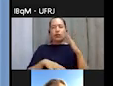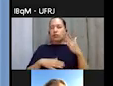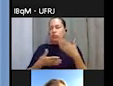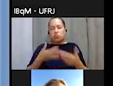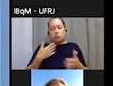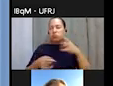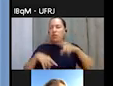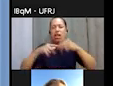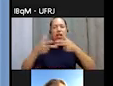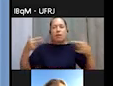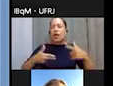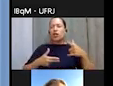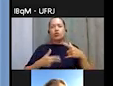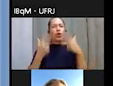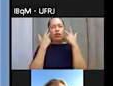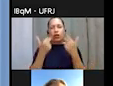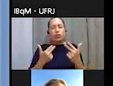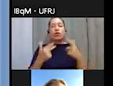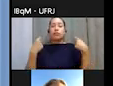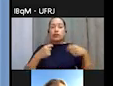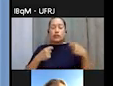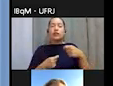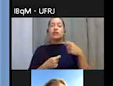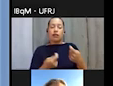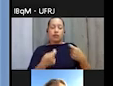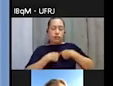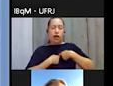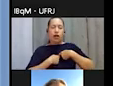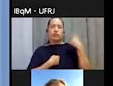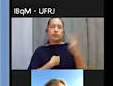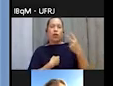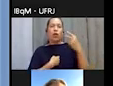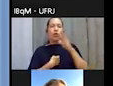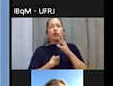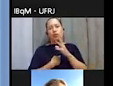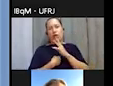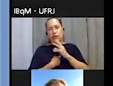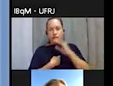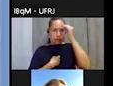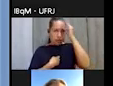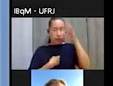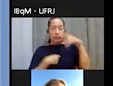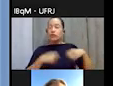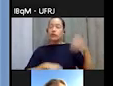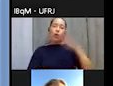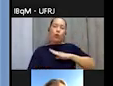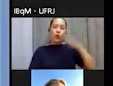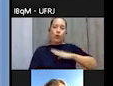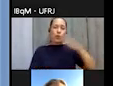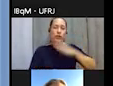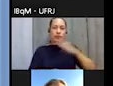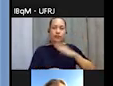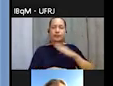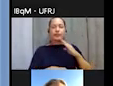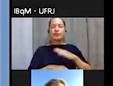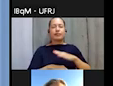valor científico, que é uma forma de conhecimento. E de maneira urgente, é preciso parar a iliteracia